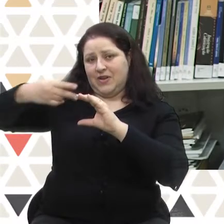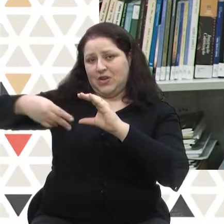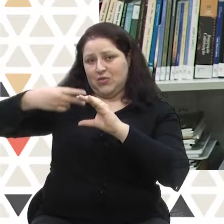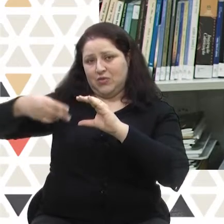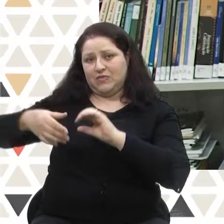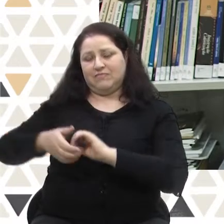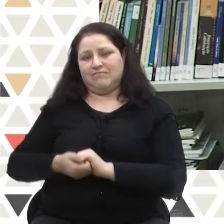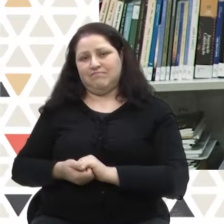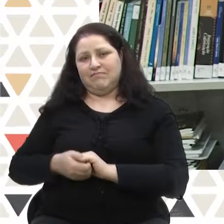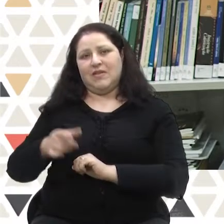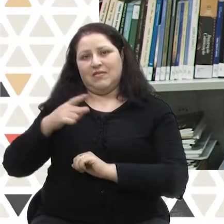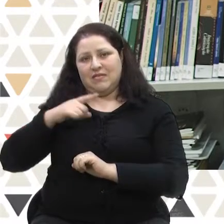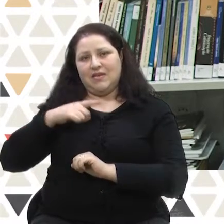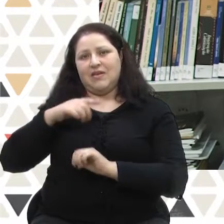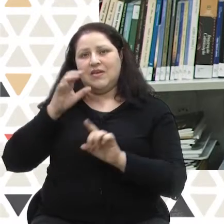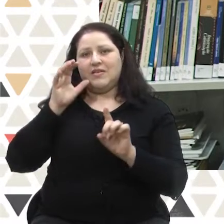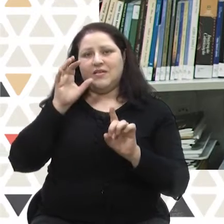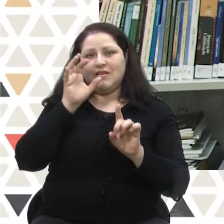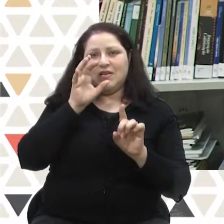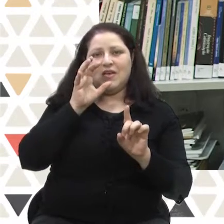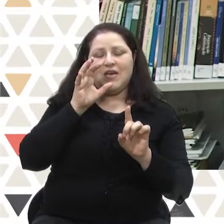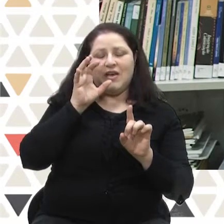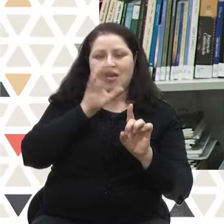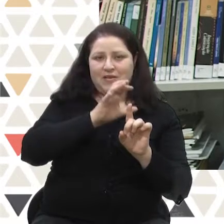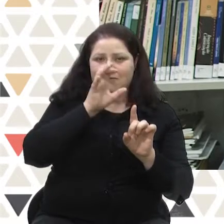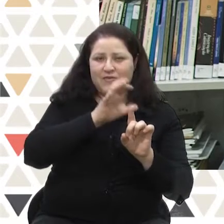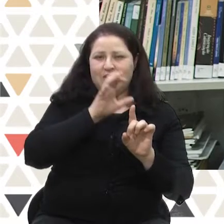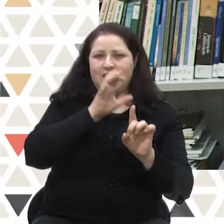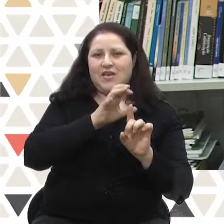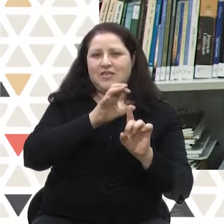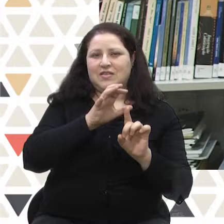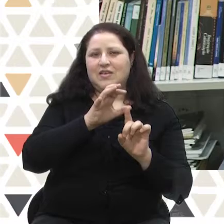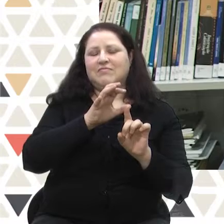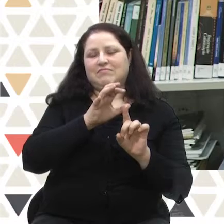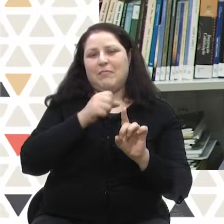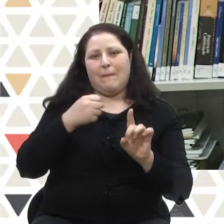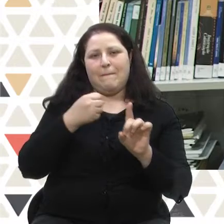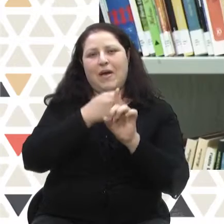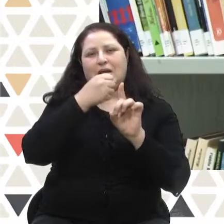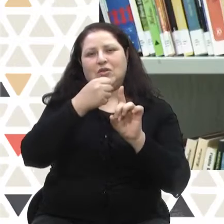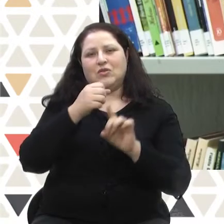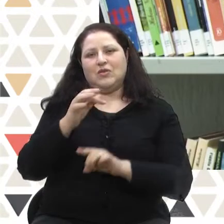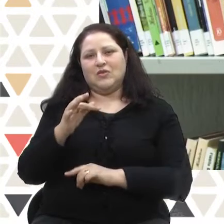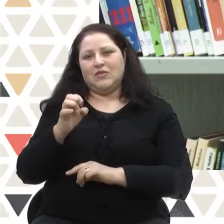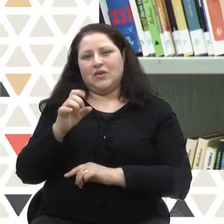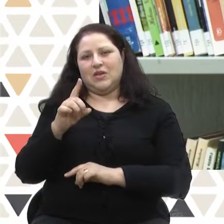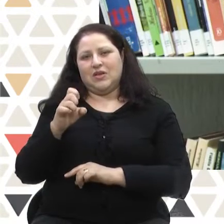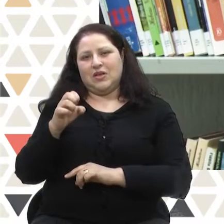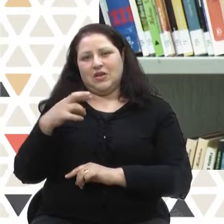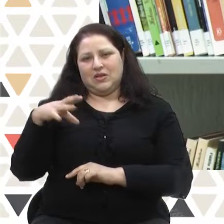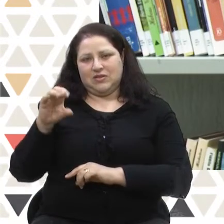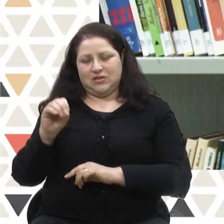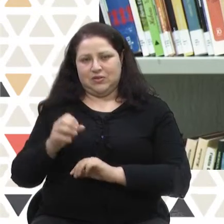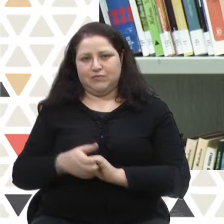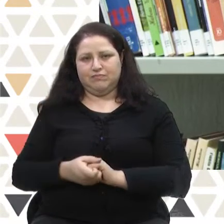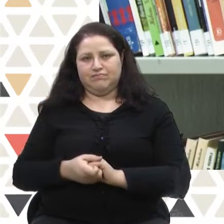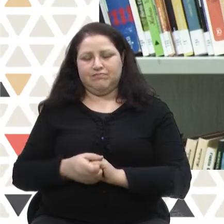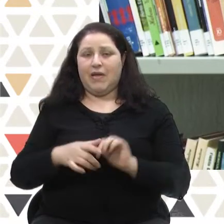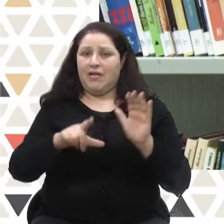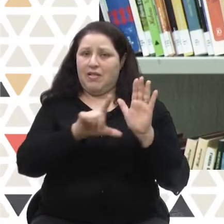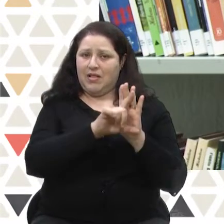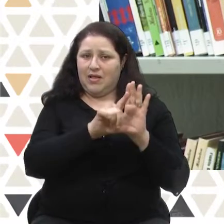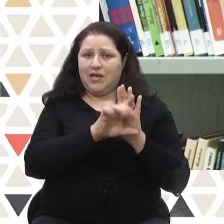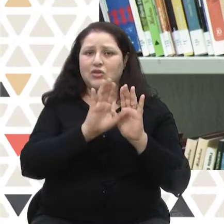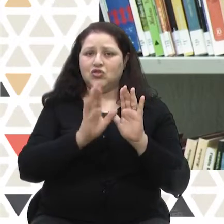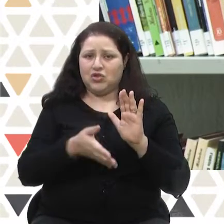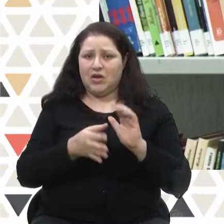Assembleias e até mesmo nas câmaras de vereadores, que também é impactado pelas federações. Esta lei foi questionada no